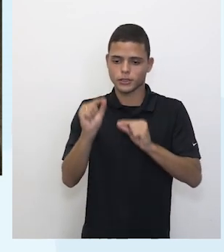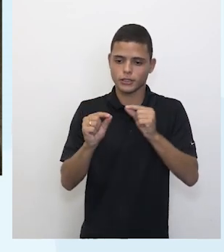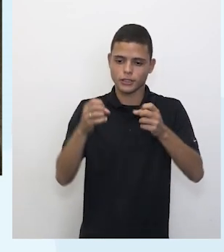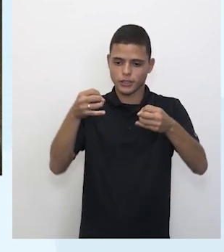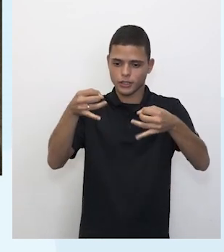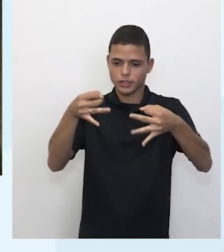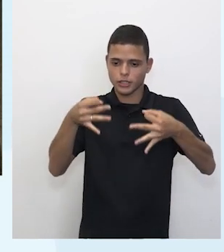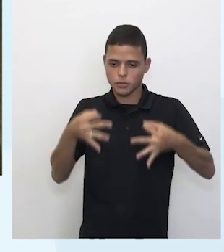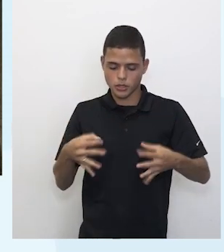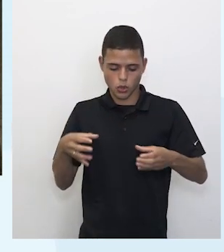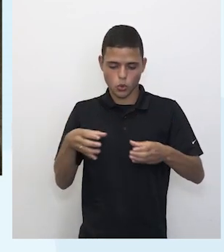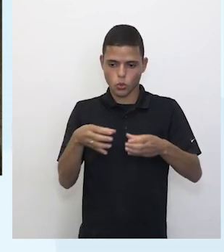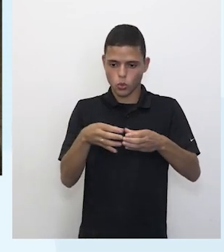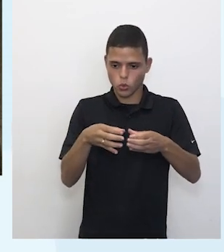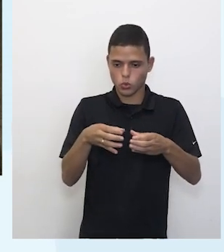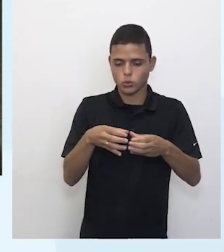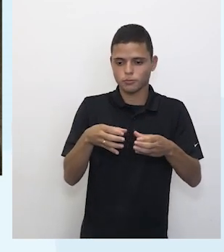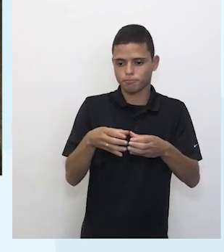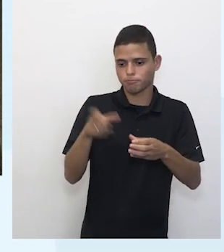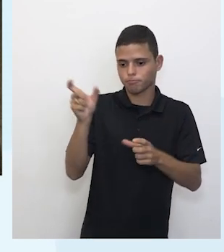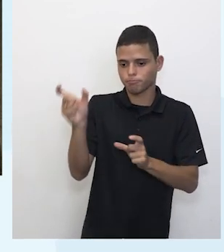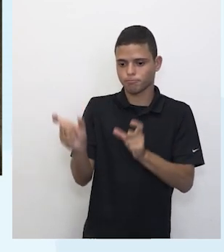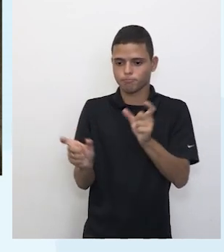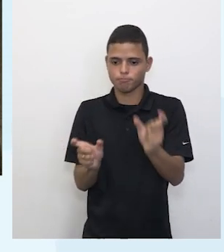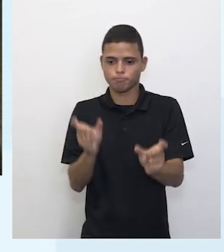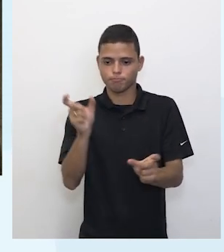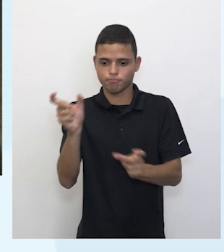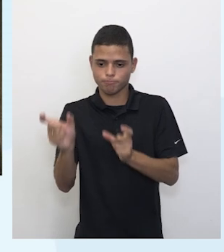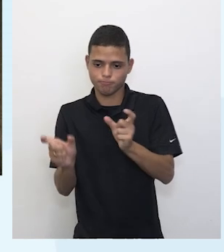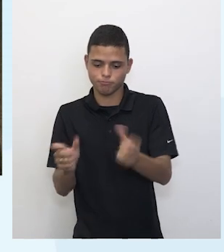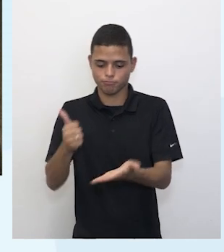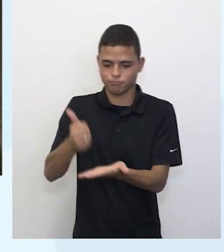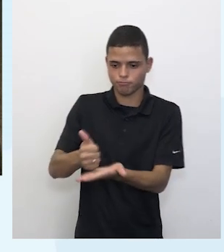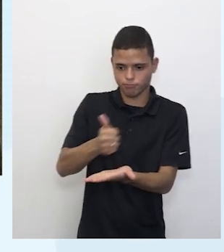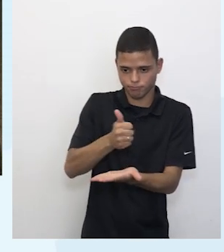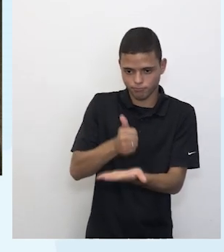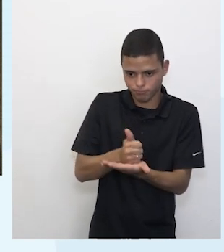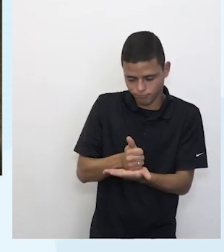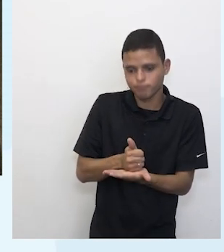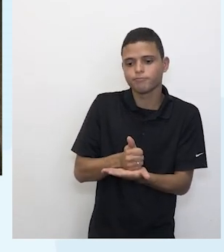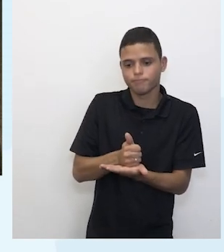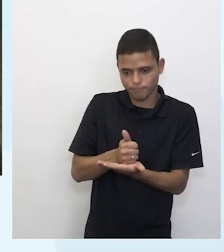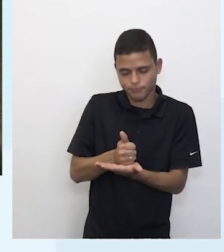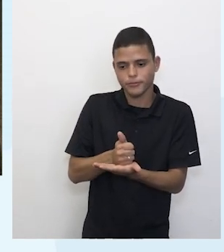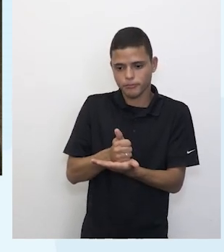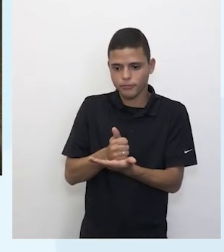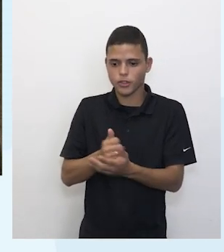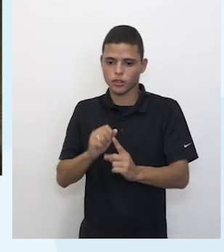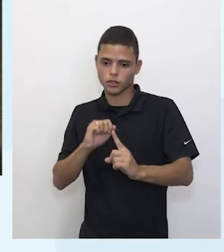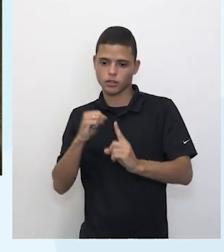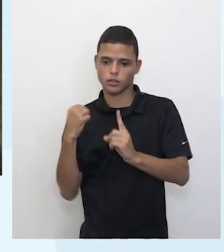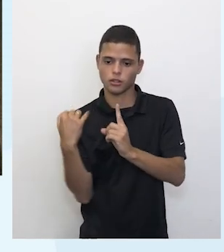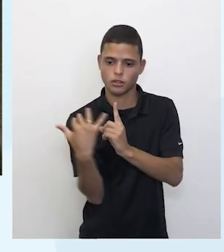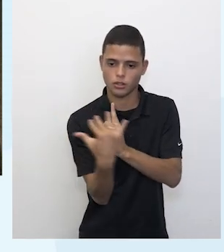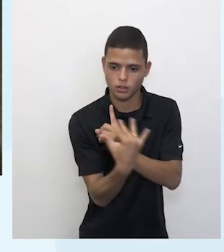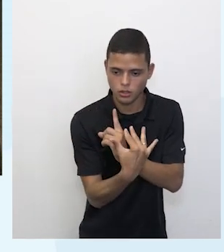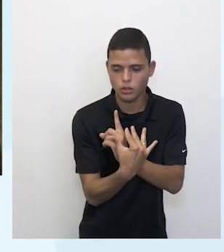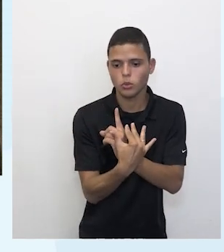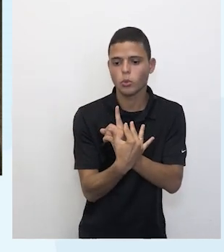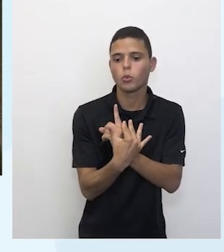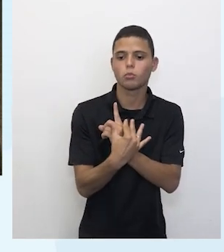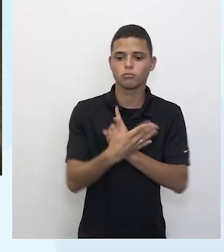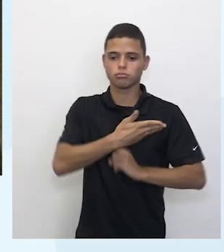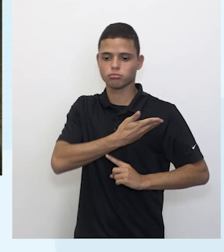dos indivíduos através de um contrato em sociedades governadas por um